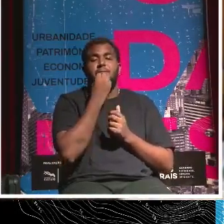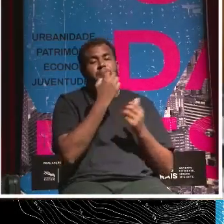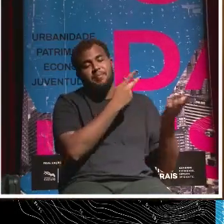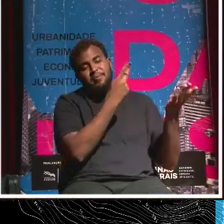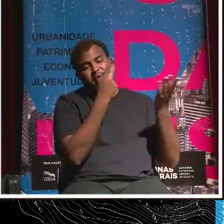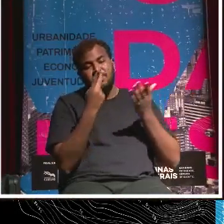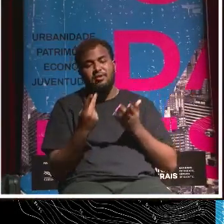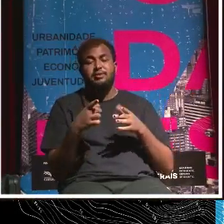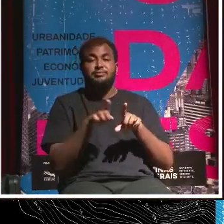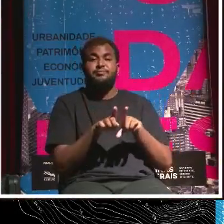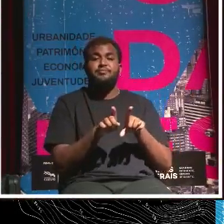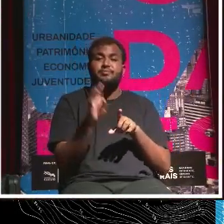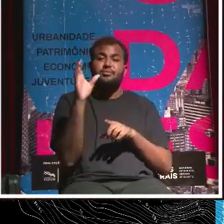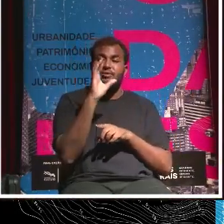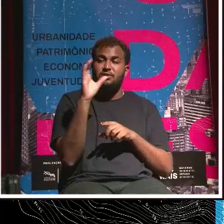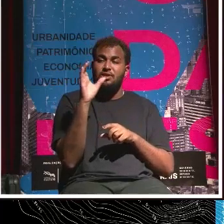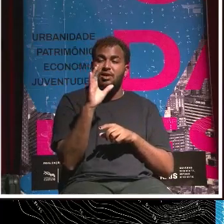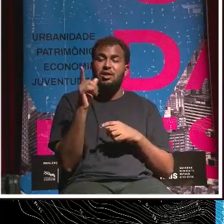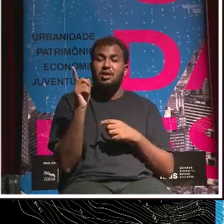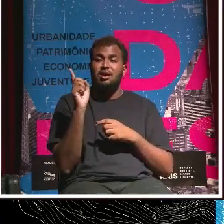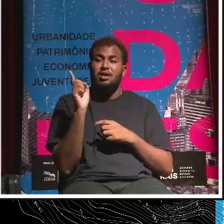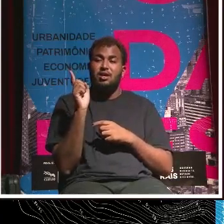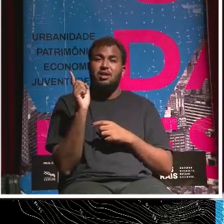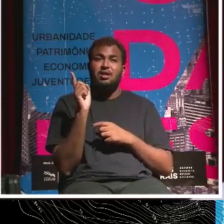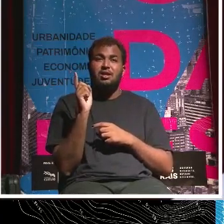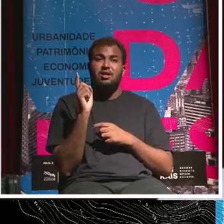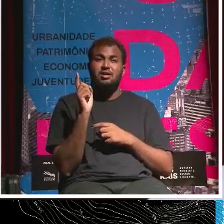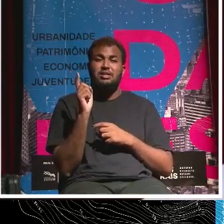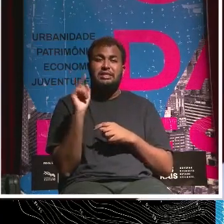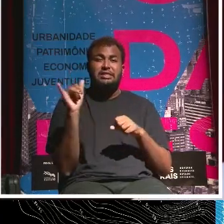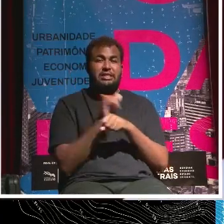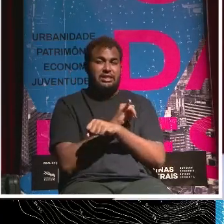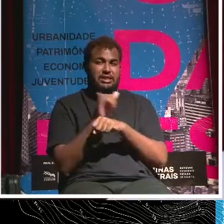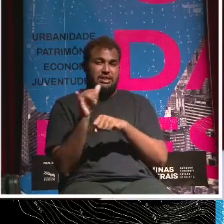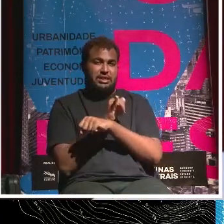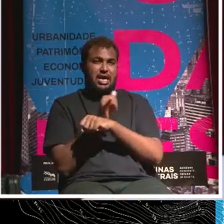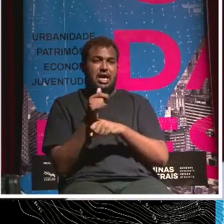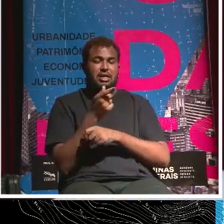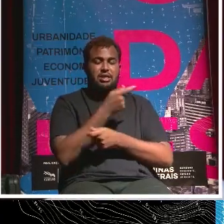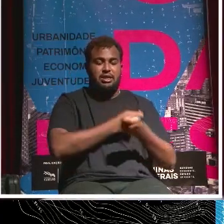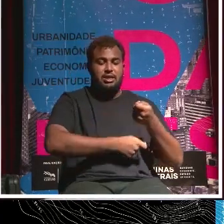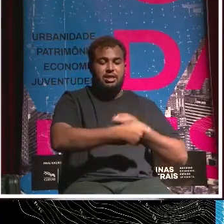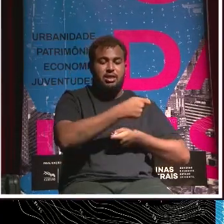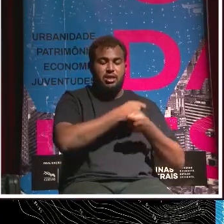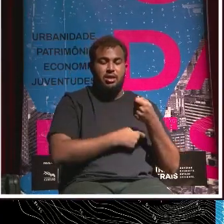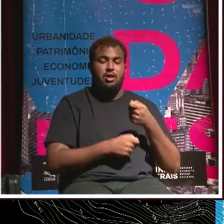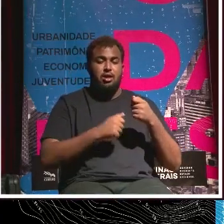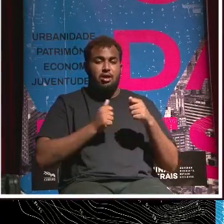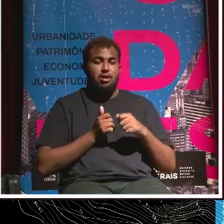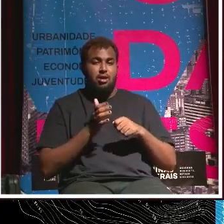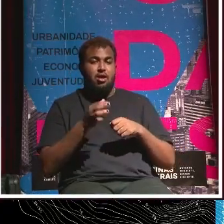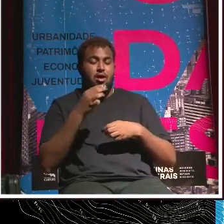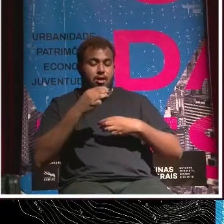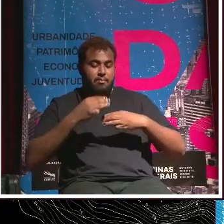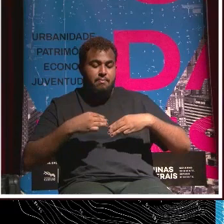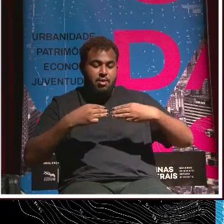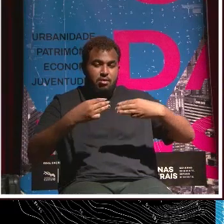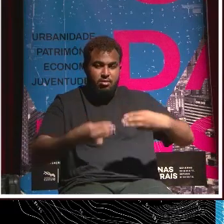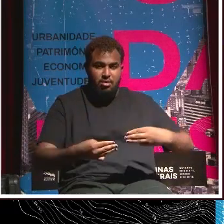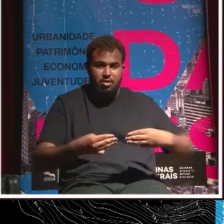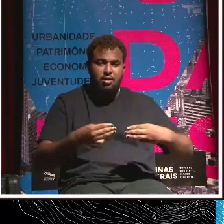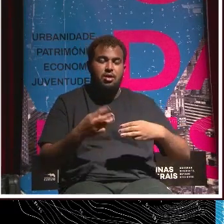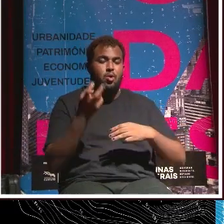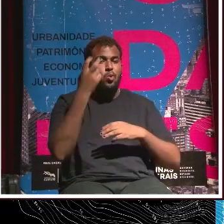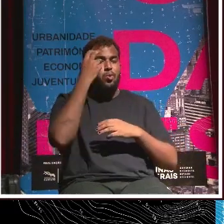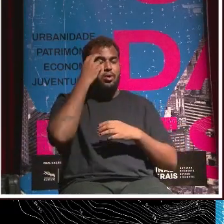Bem-vinda. Ela foi coordenadora, gente, de estratégias e gestão das ações no Ministério da Cultura,